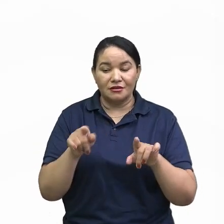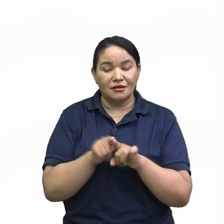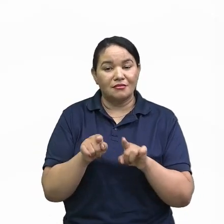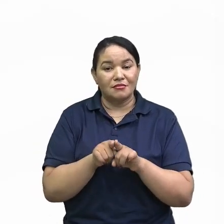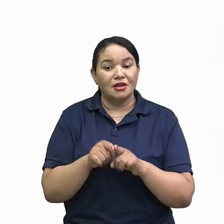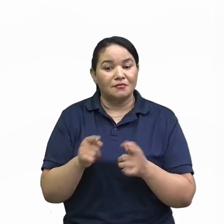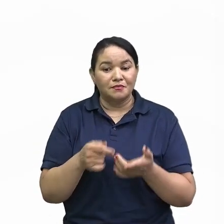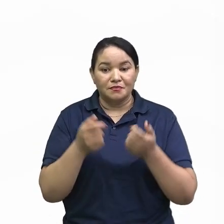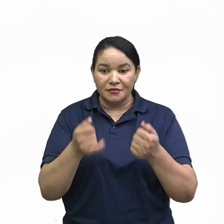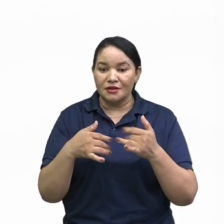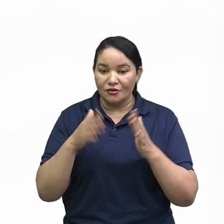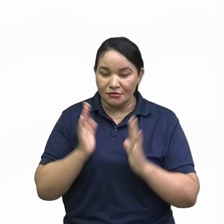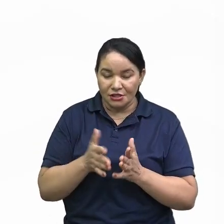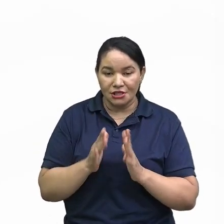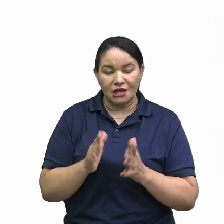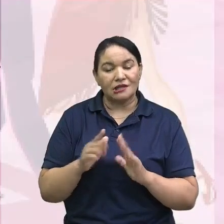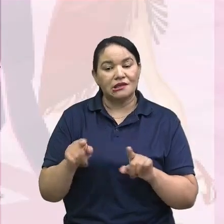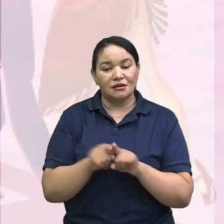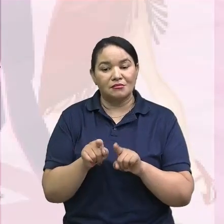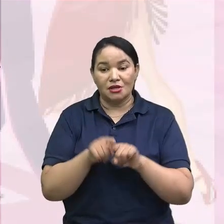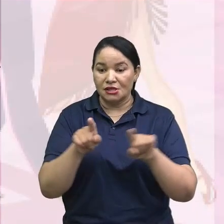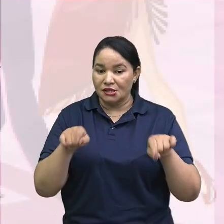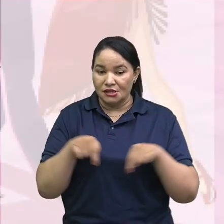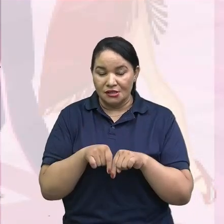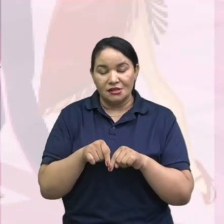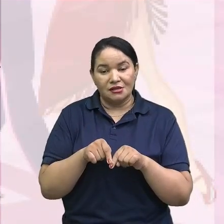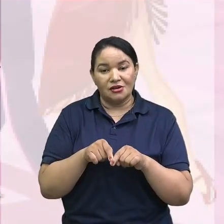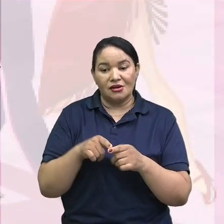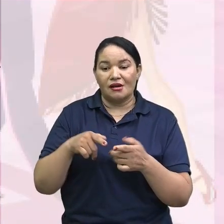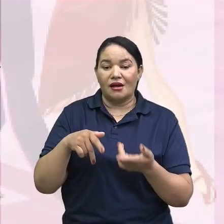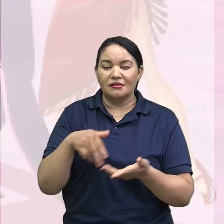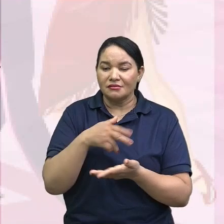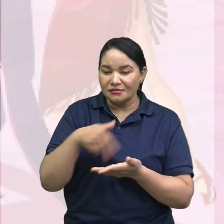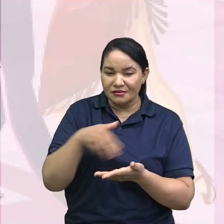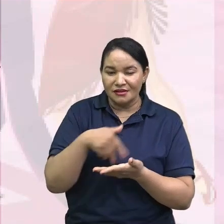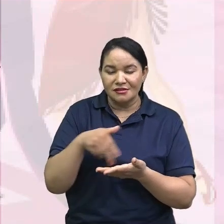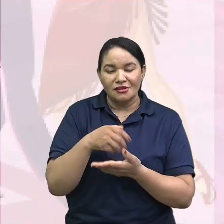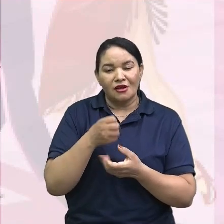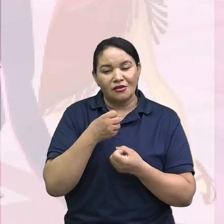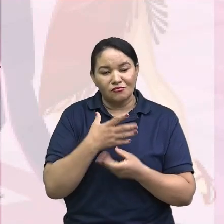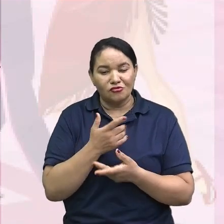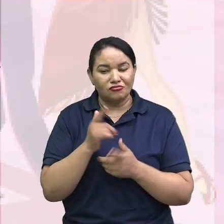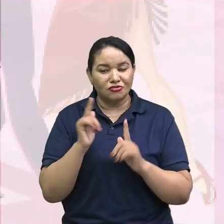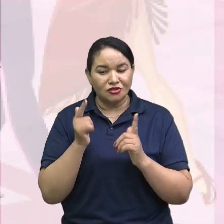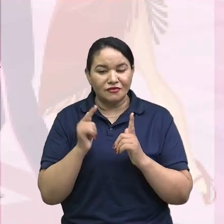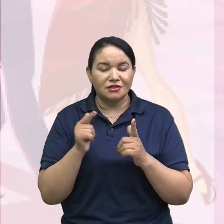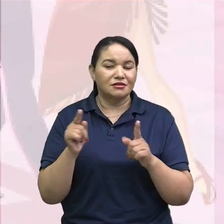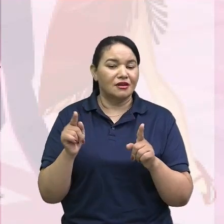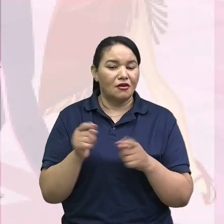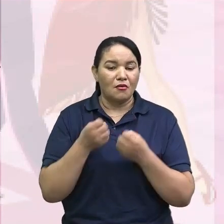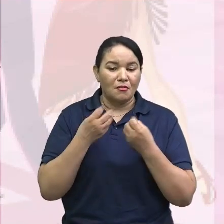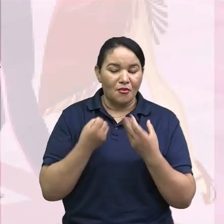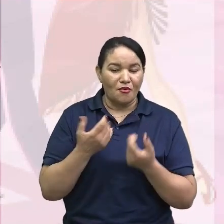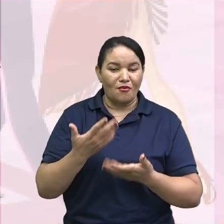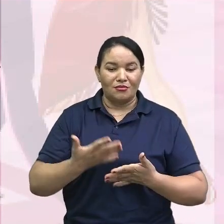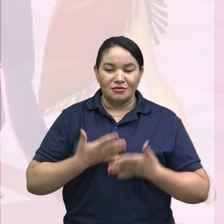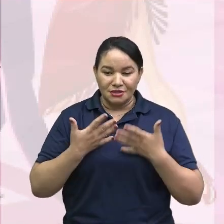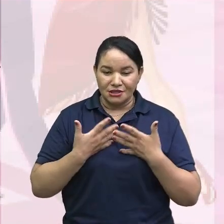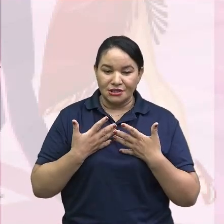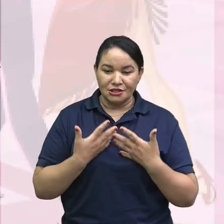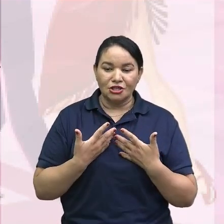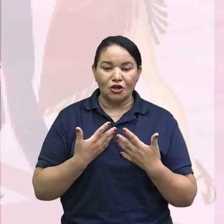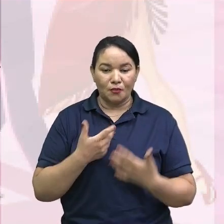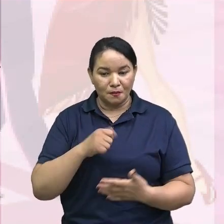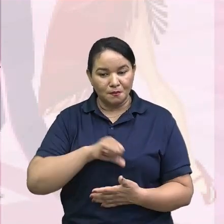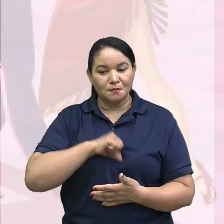pouco, a dança de salão é uma excelente opção de lazer, onde ocorre uma melhora na autoestima. Um